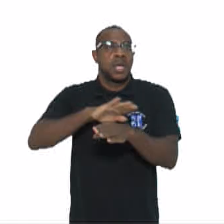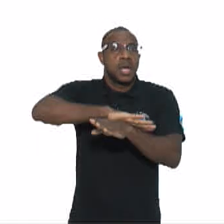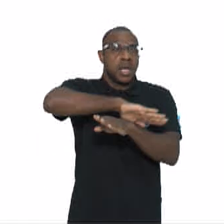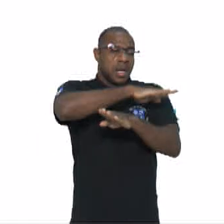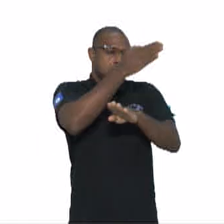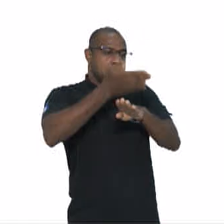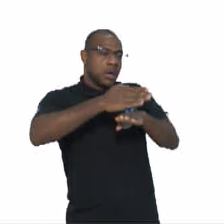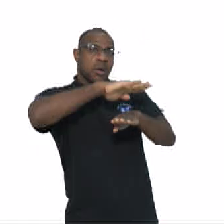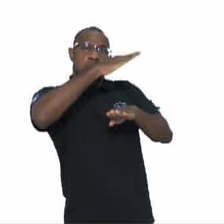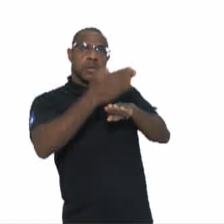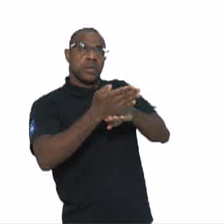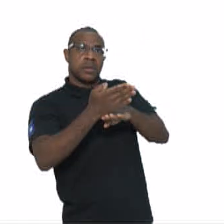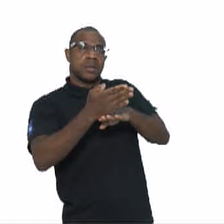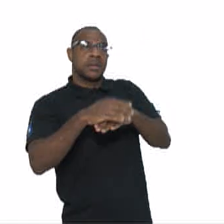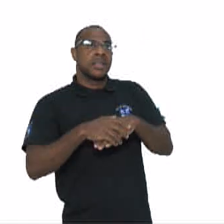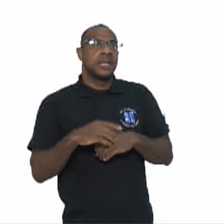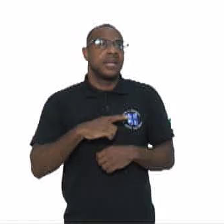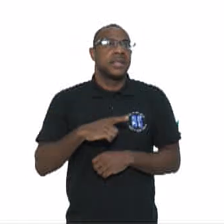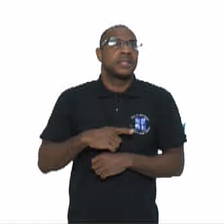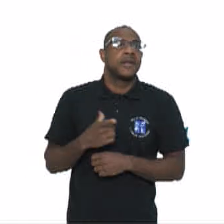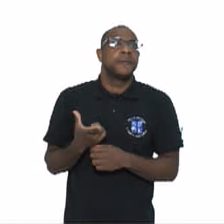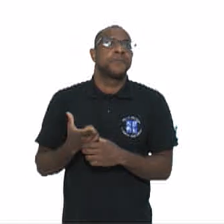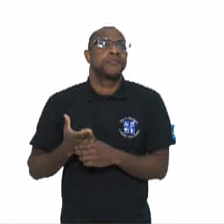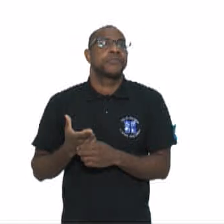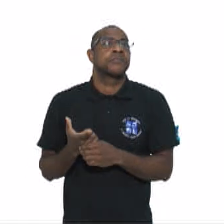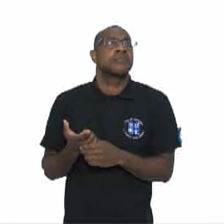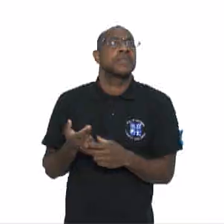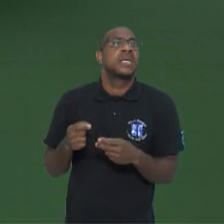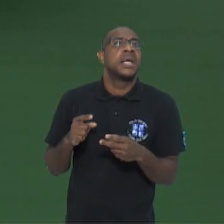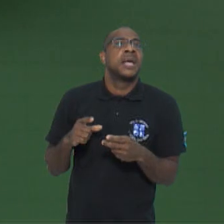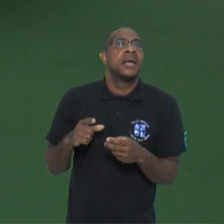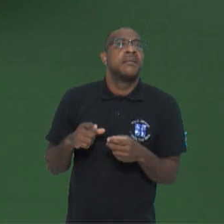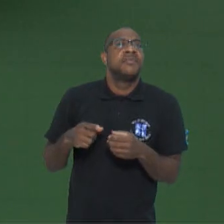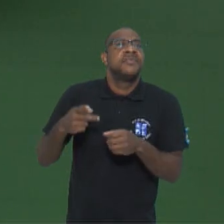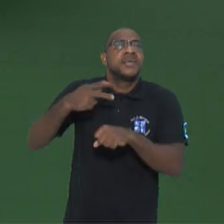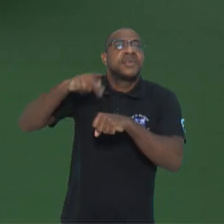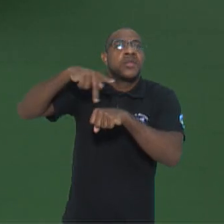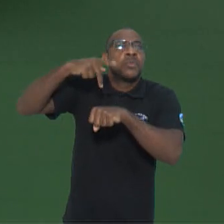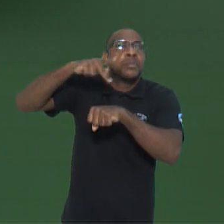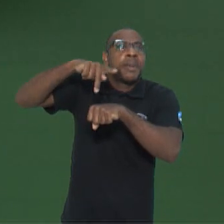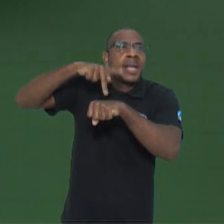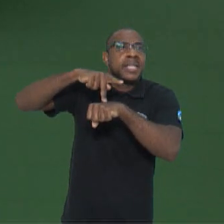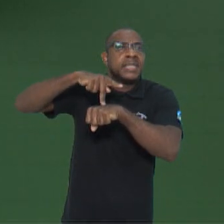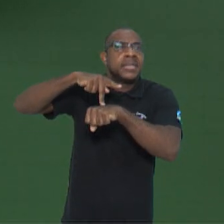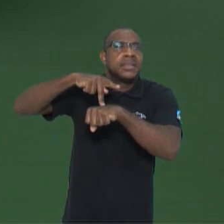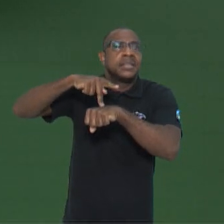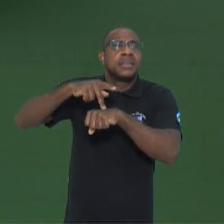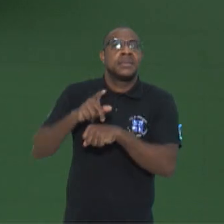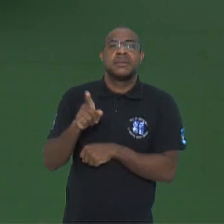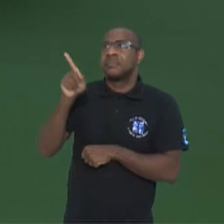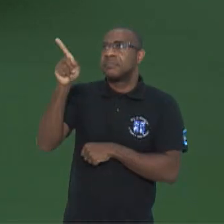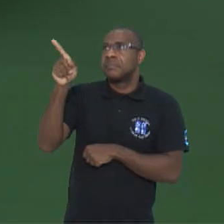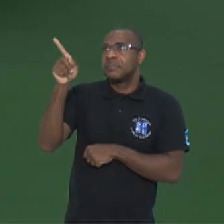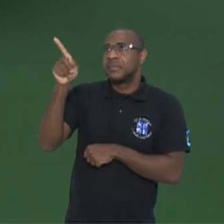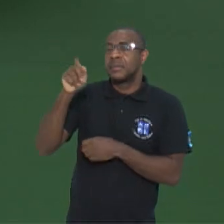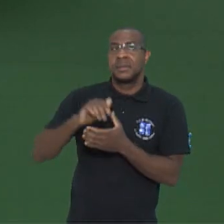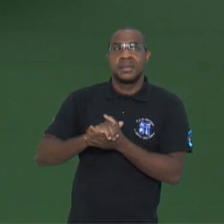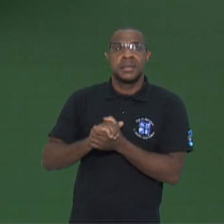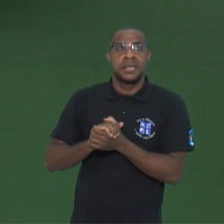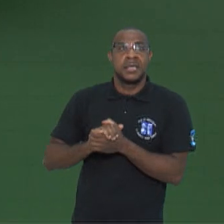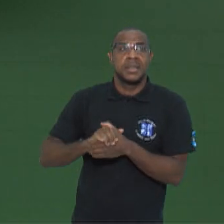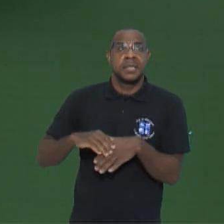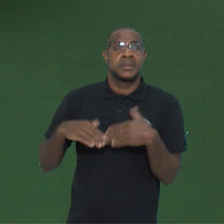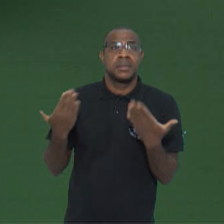essa montanha aqui, que fica na Austrália, era uma montanha muito mais baixa em relação às pirâmides de Karsten e de menor grau de